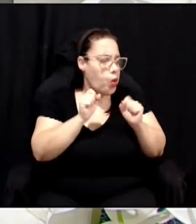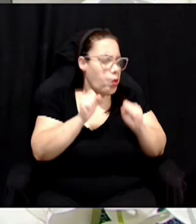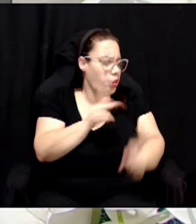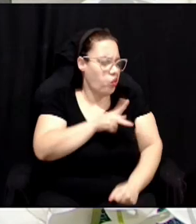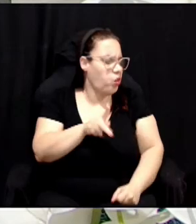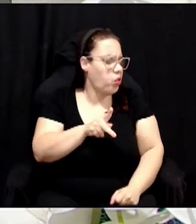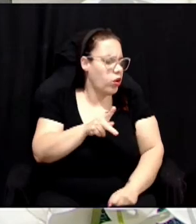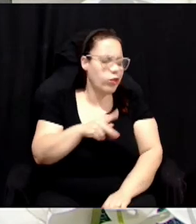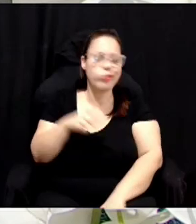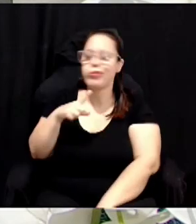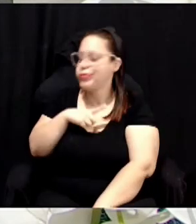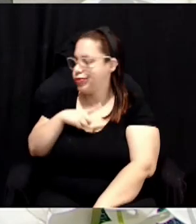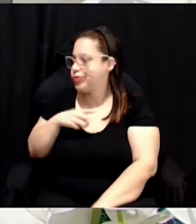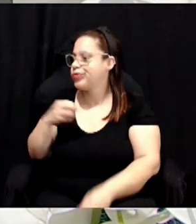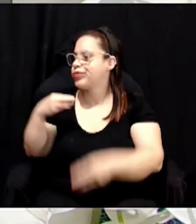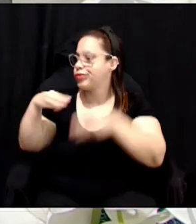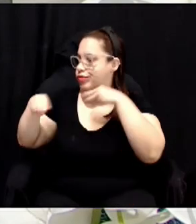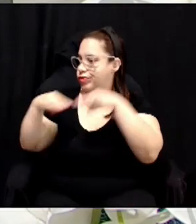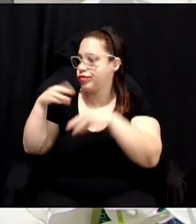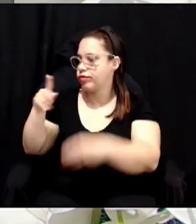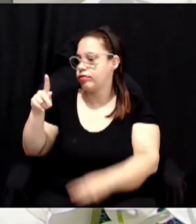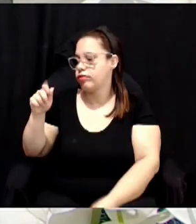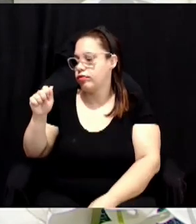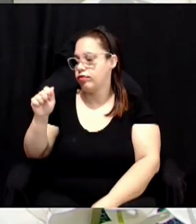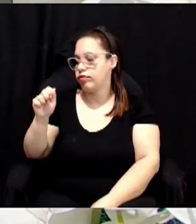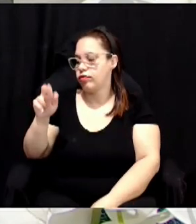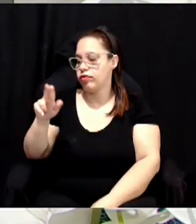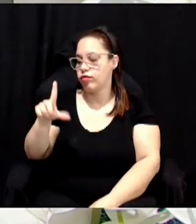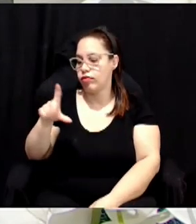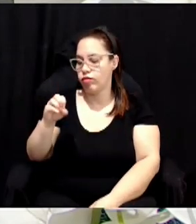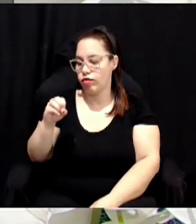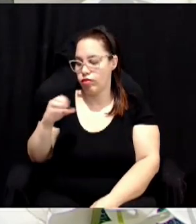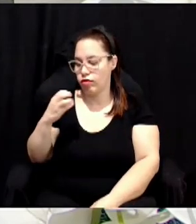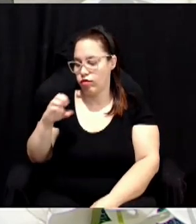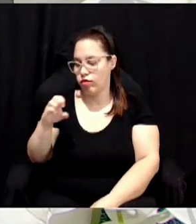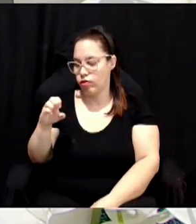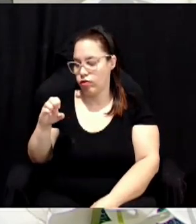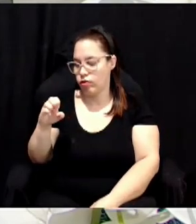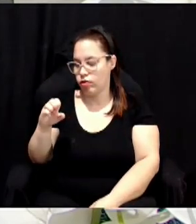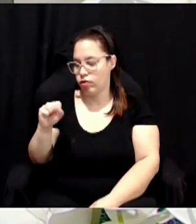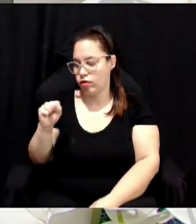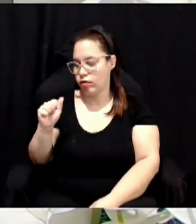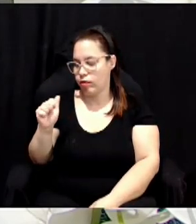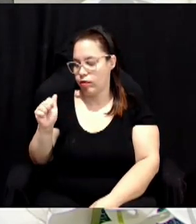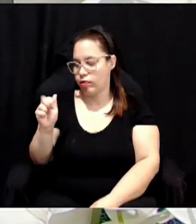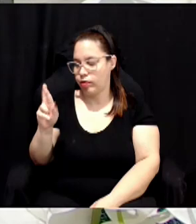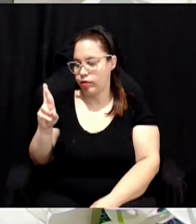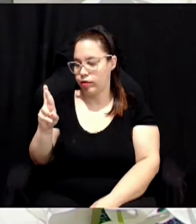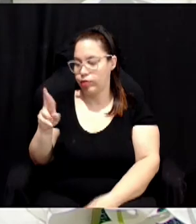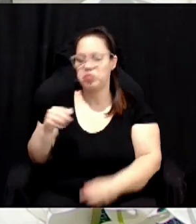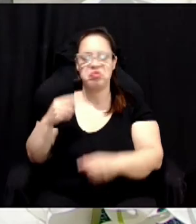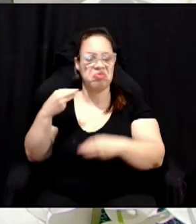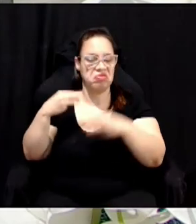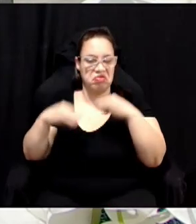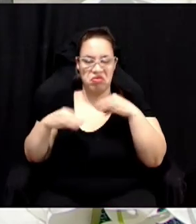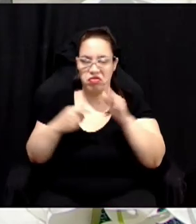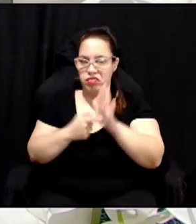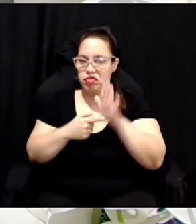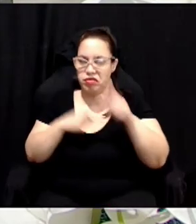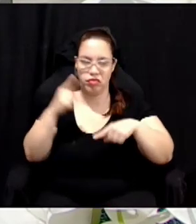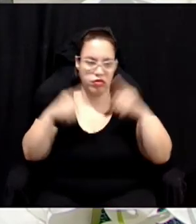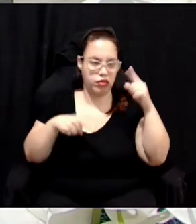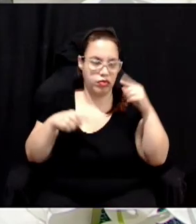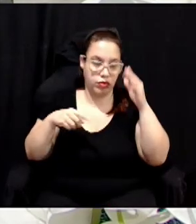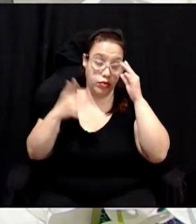ter músicas do Paulo Sérgio Nogueira, né? Então o Canto das Três Raças e tantas outras músicas gravadas por vários artistas